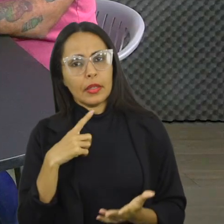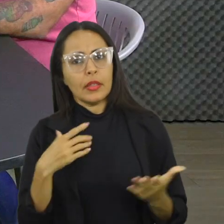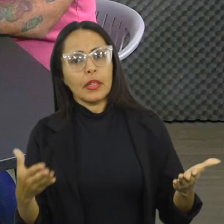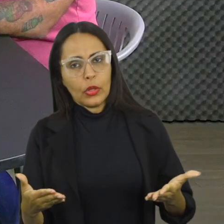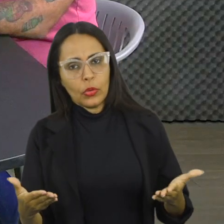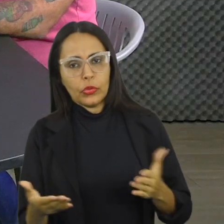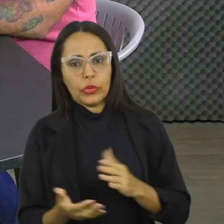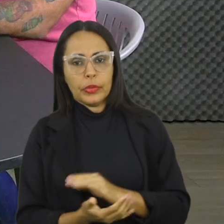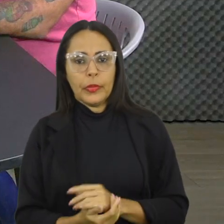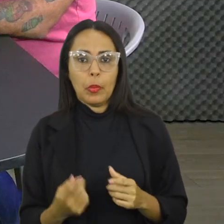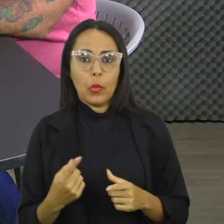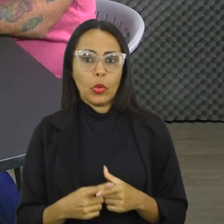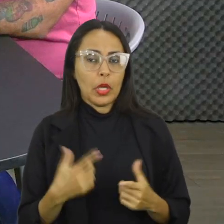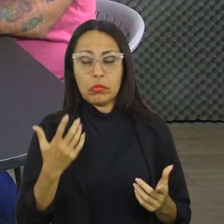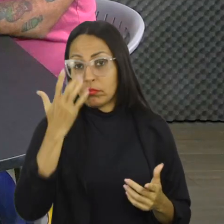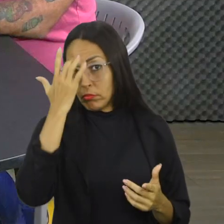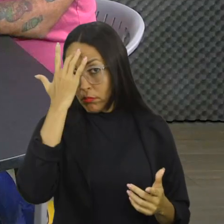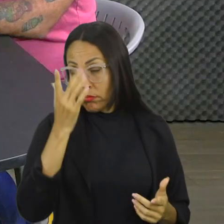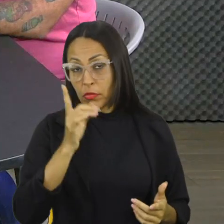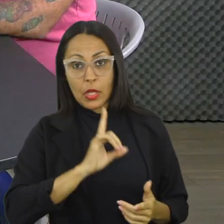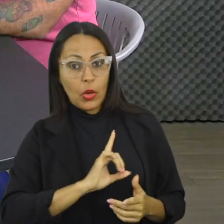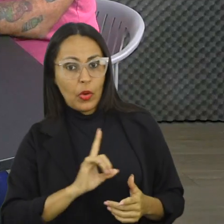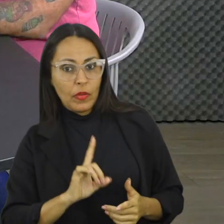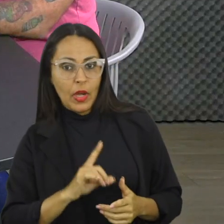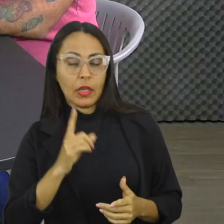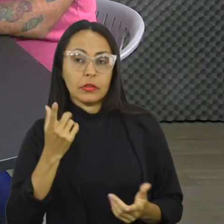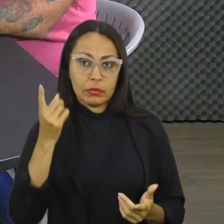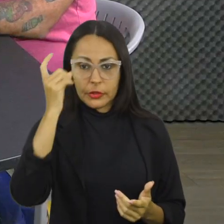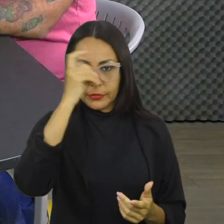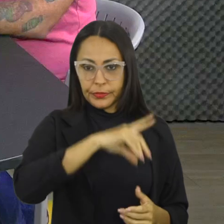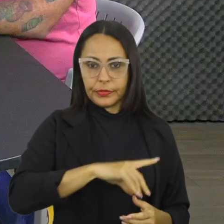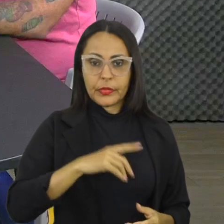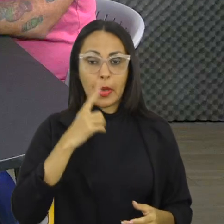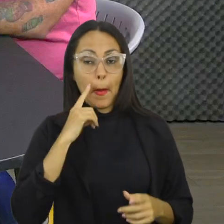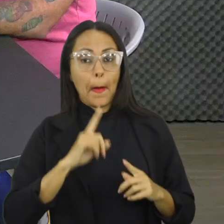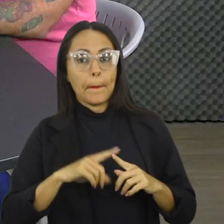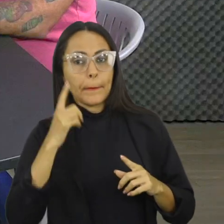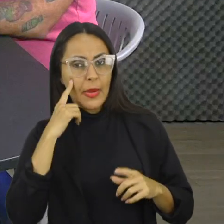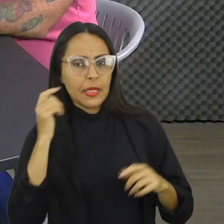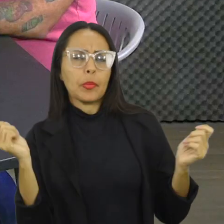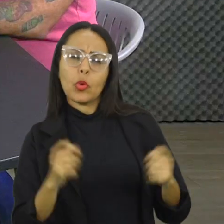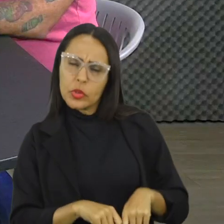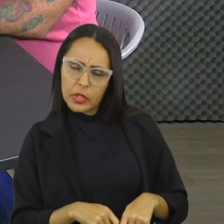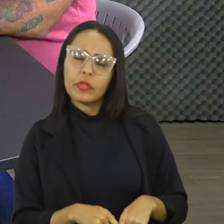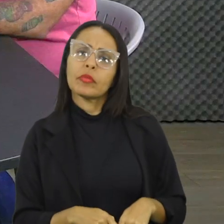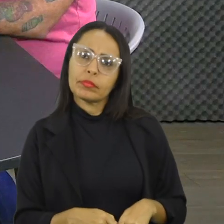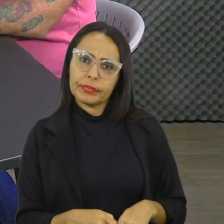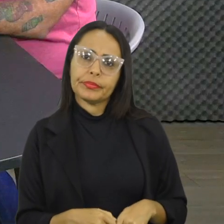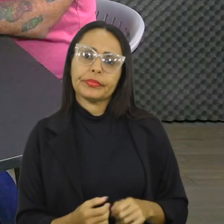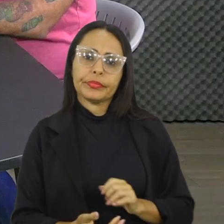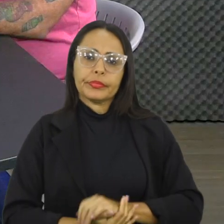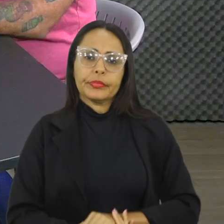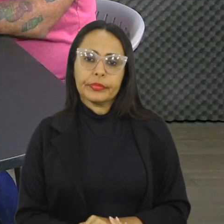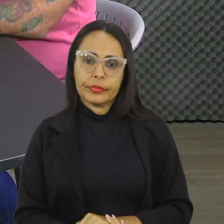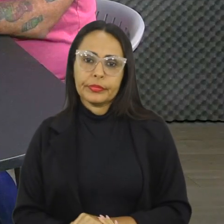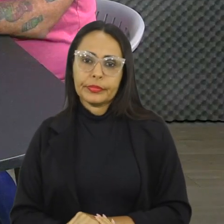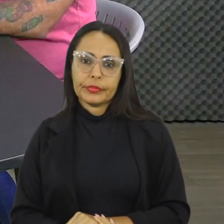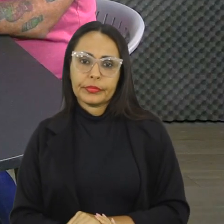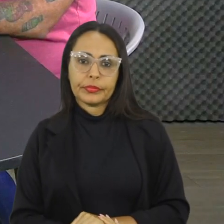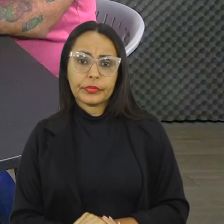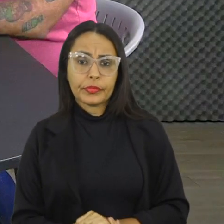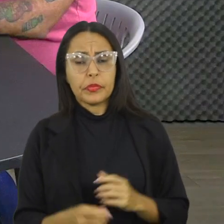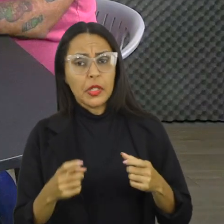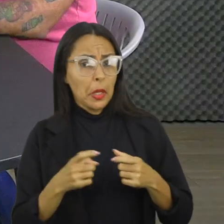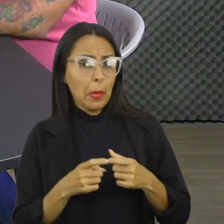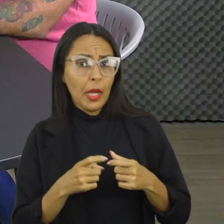uhum. também. Porque não é fácil, é uma carreira difícil. Mas é possível, não é impossível. Há muitas outras carreiras que também não são fáceis. A carreira